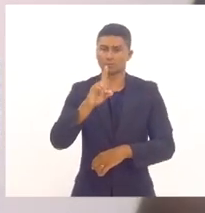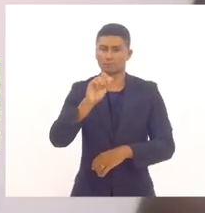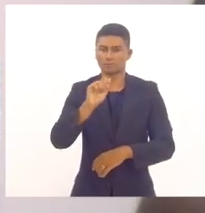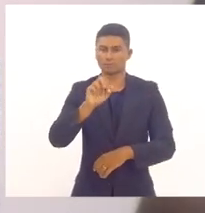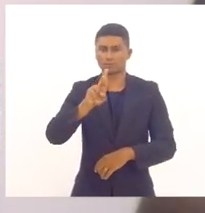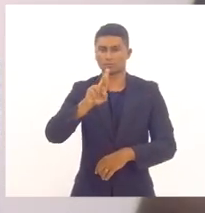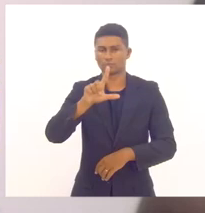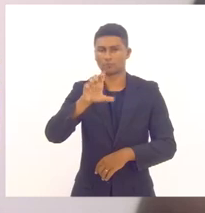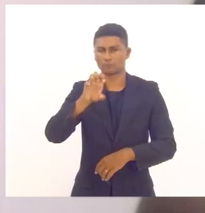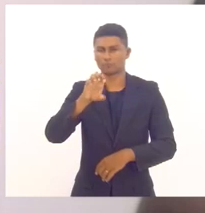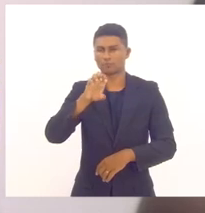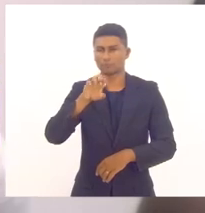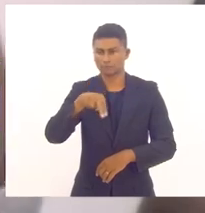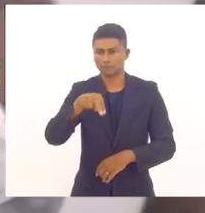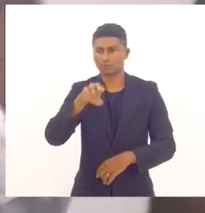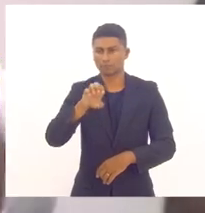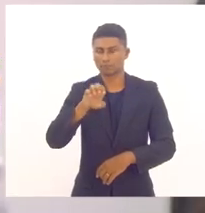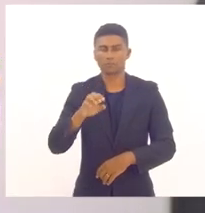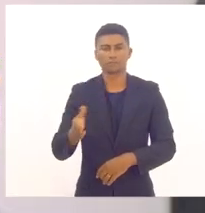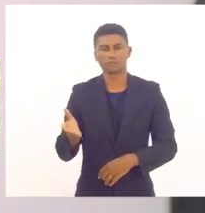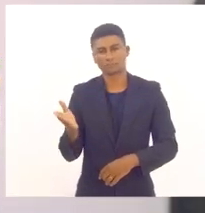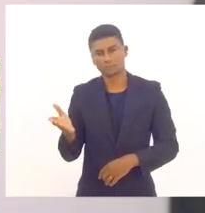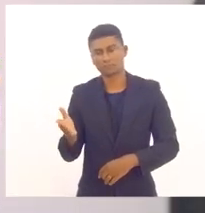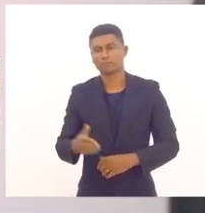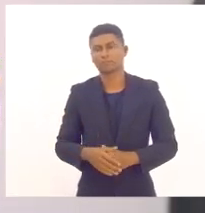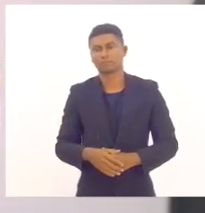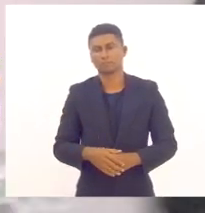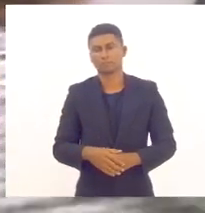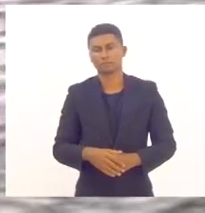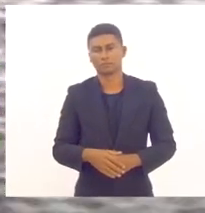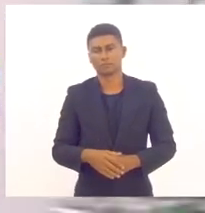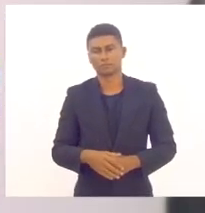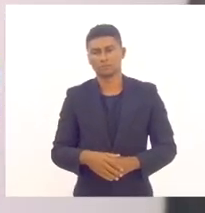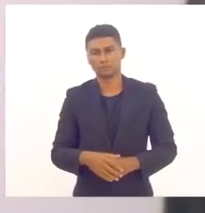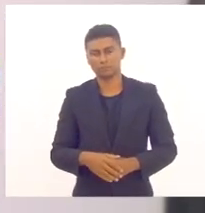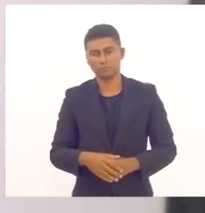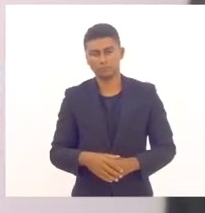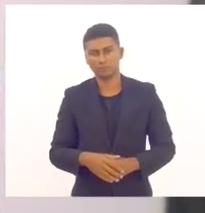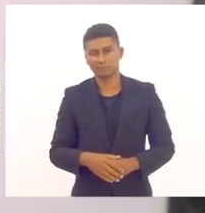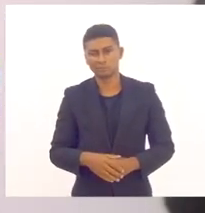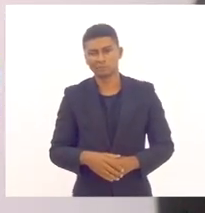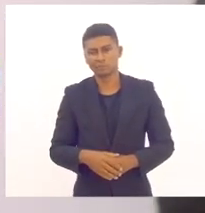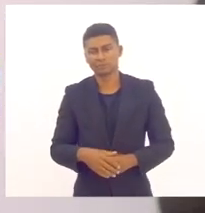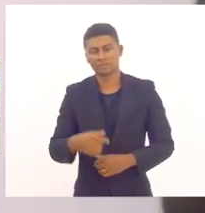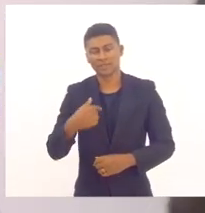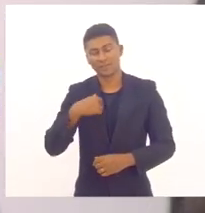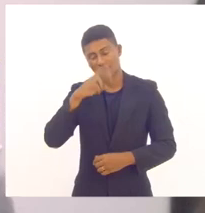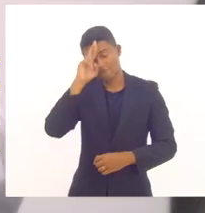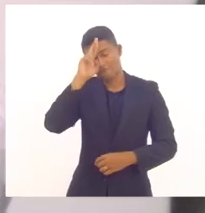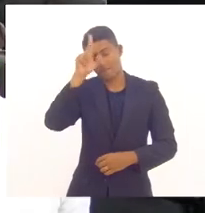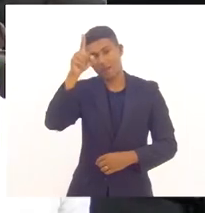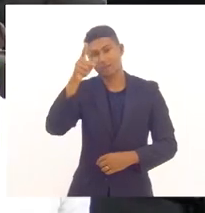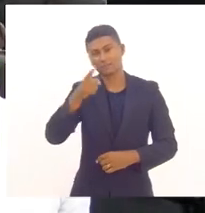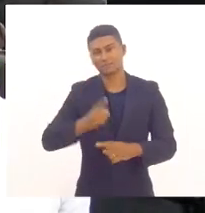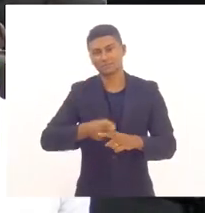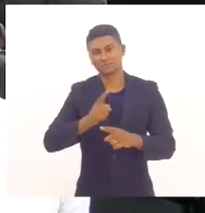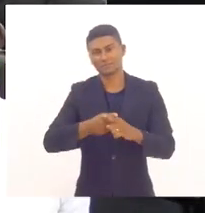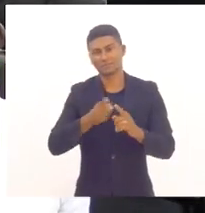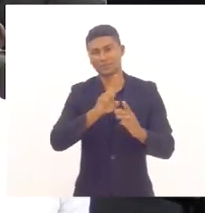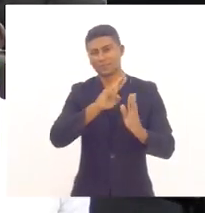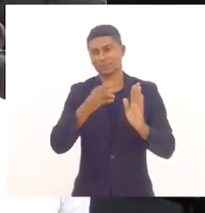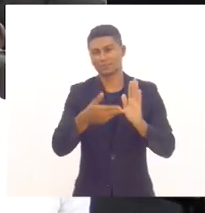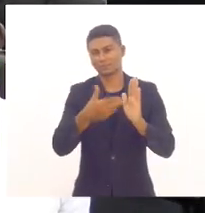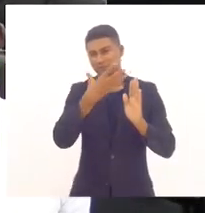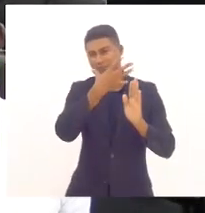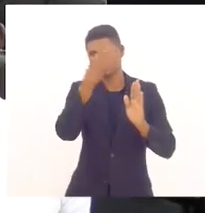está aqui do nosso lado, foi citada e foi quem me chamou a atenção dessa minha falha em relação... Eu